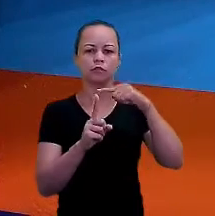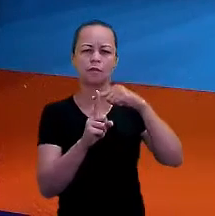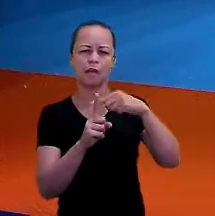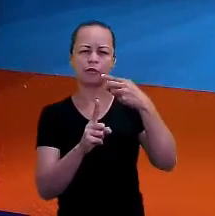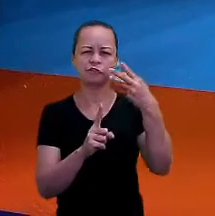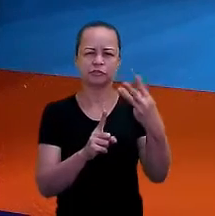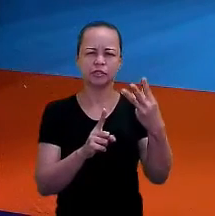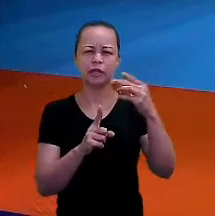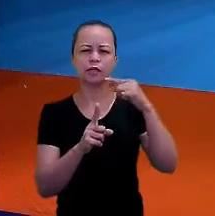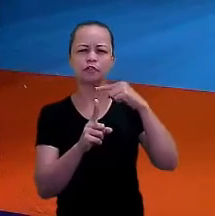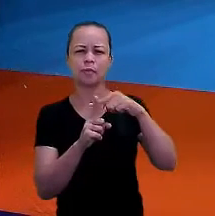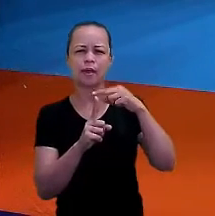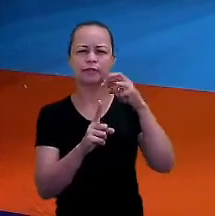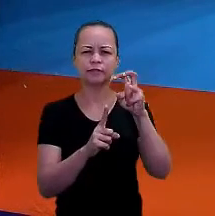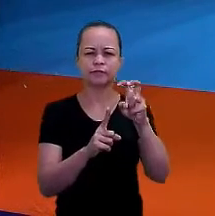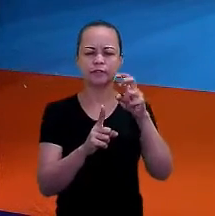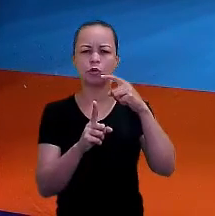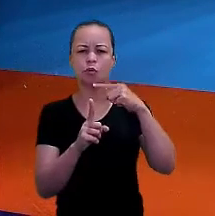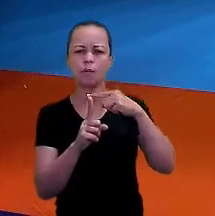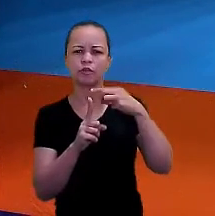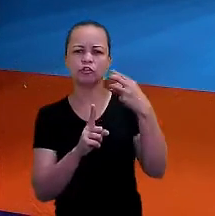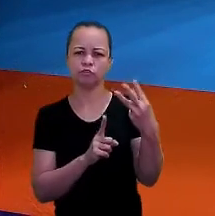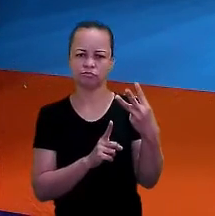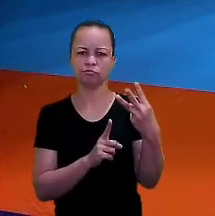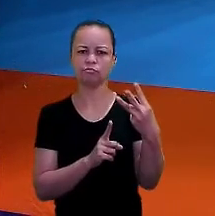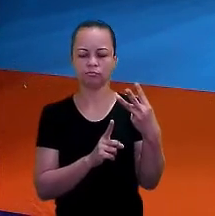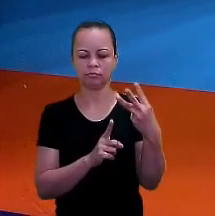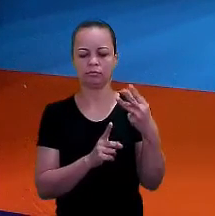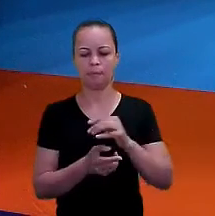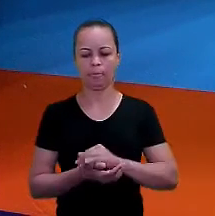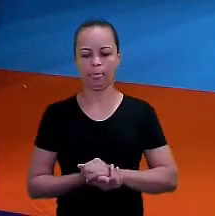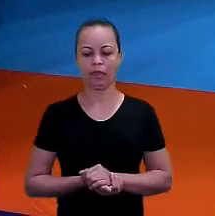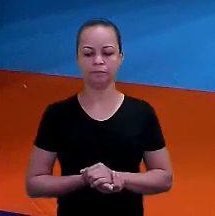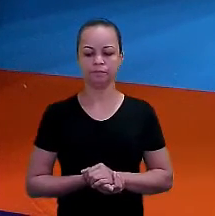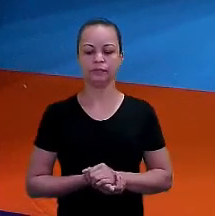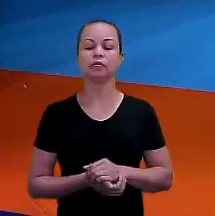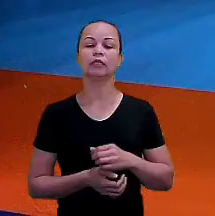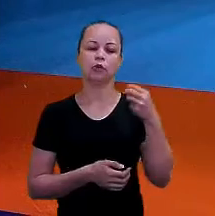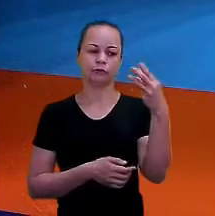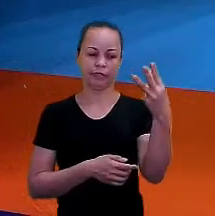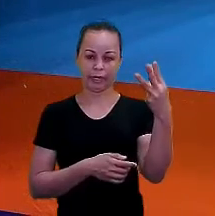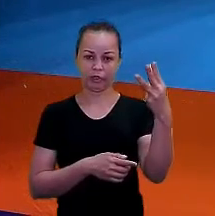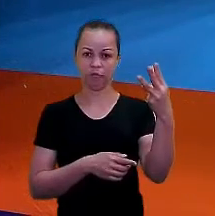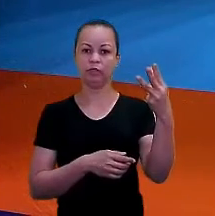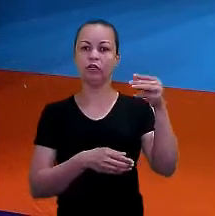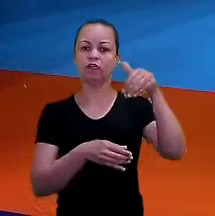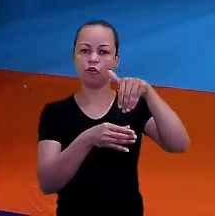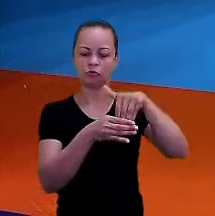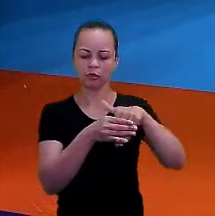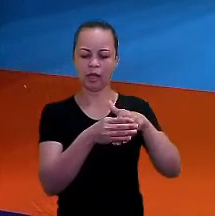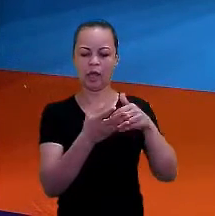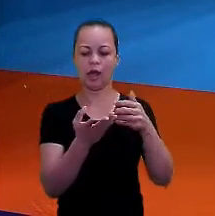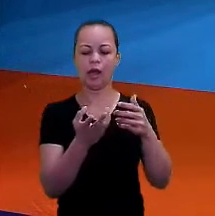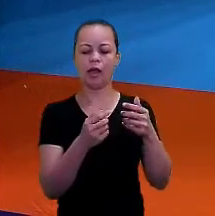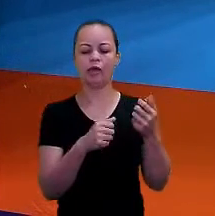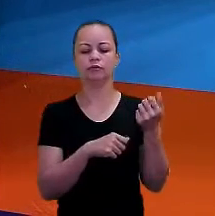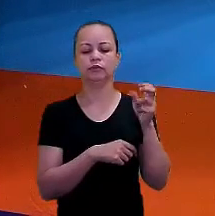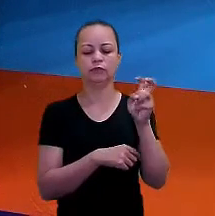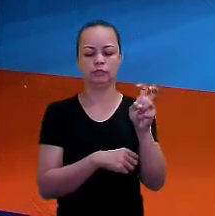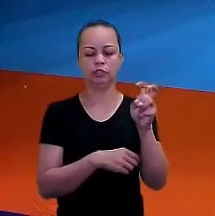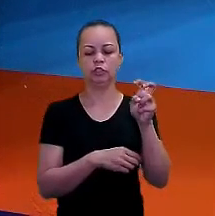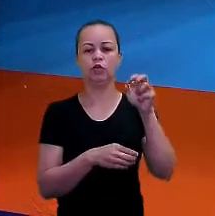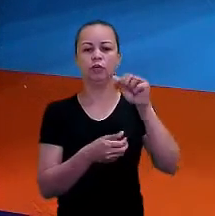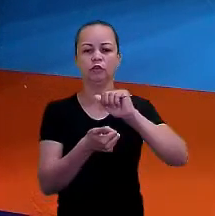mais 5, mais 3 de novo, tá? Então, ó, 3 meninas votaram aqui, 5 meninas